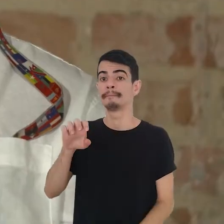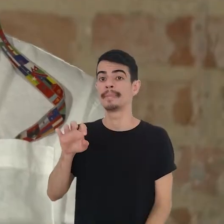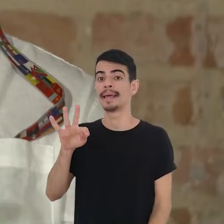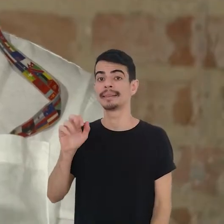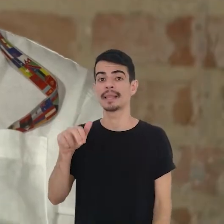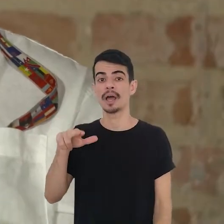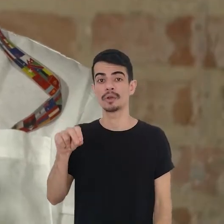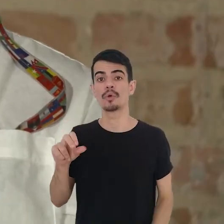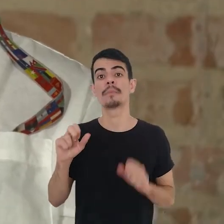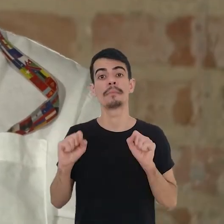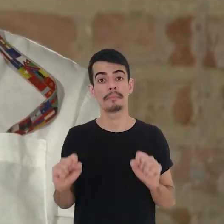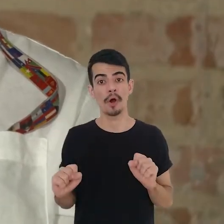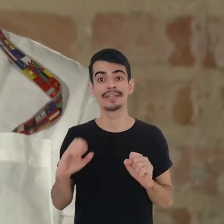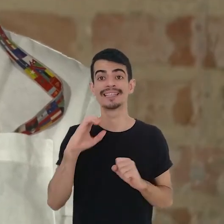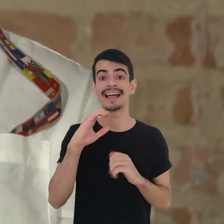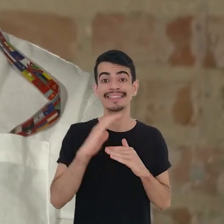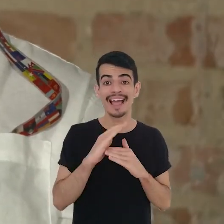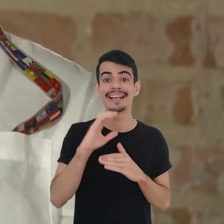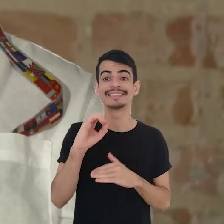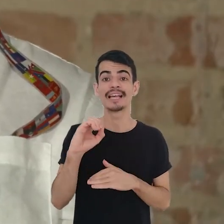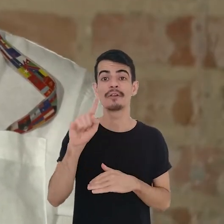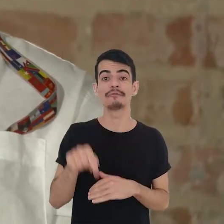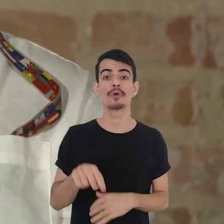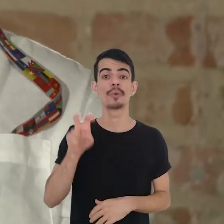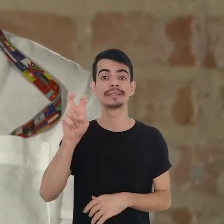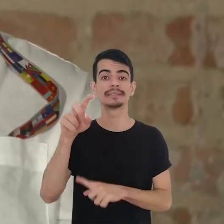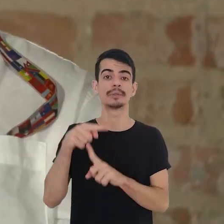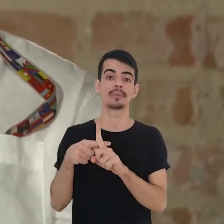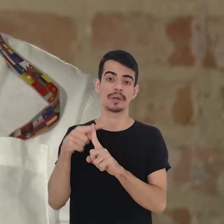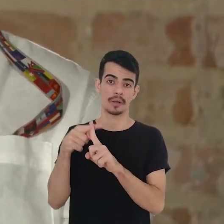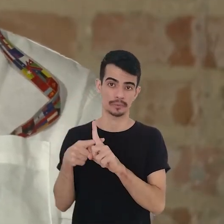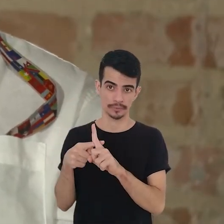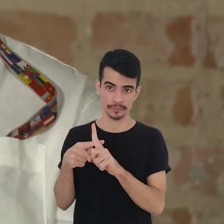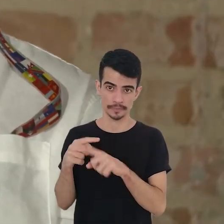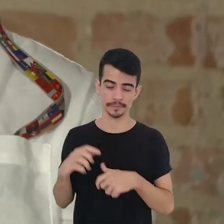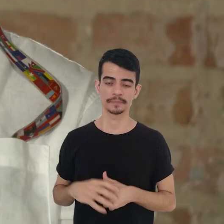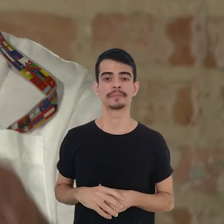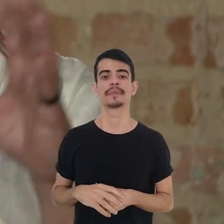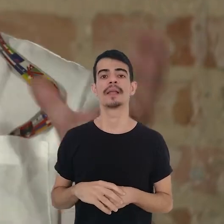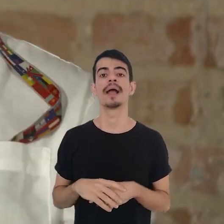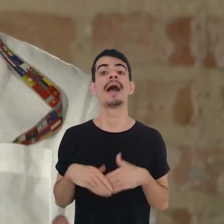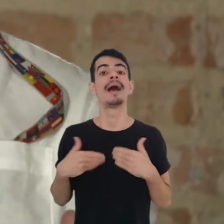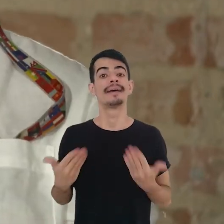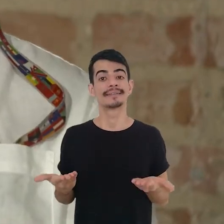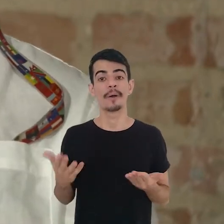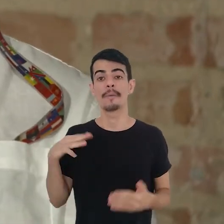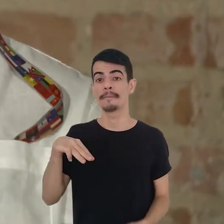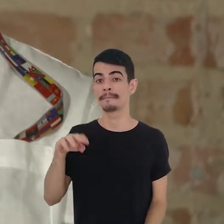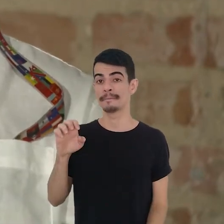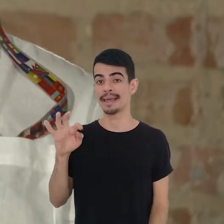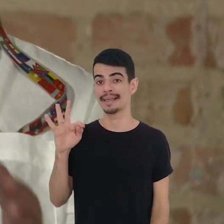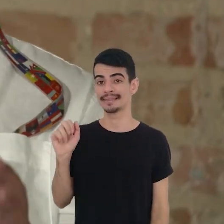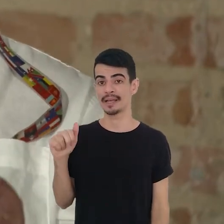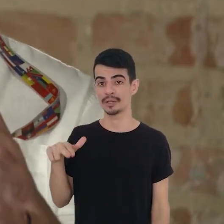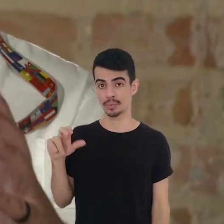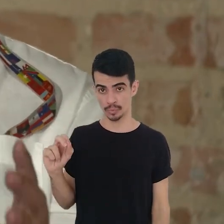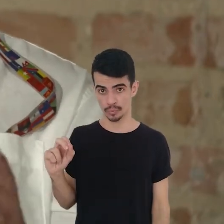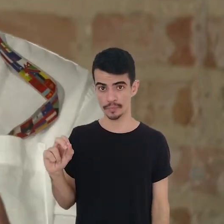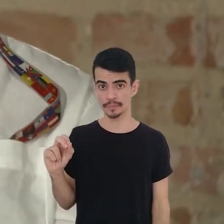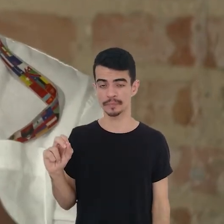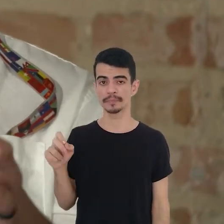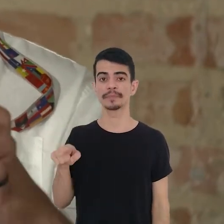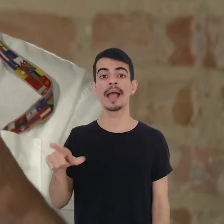de erro, o metano ele poderia chegar até 0,5 graus dentro desse contexto todo. Ou seja,